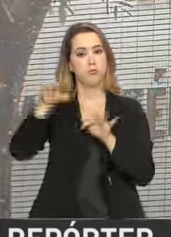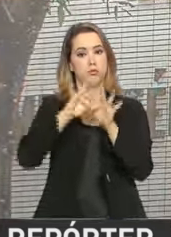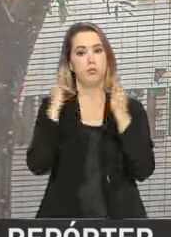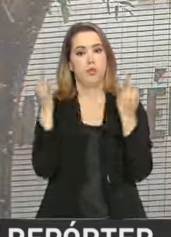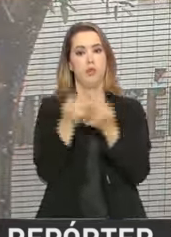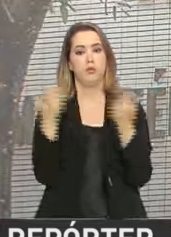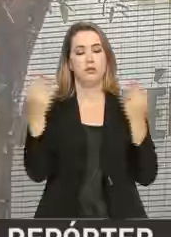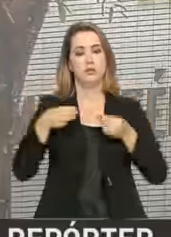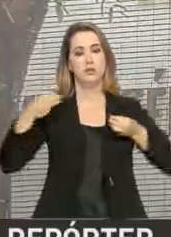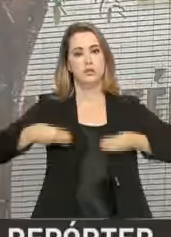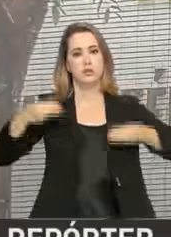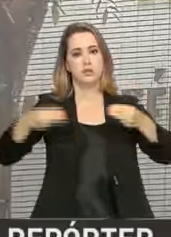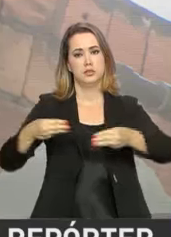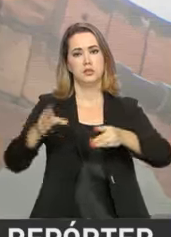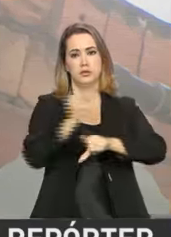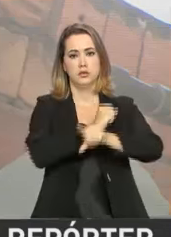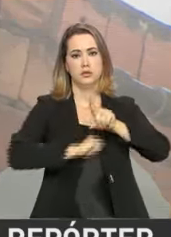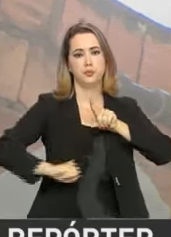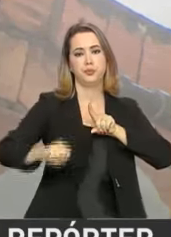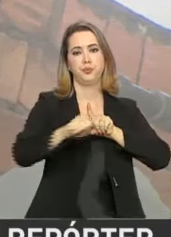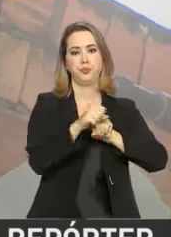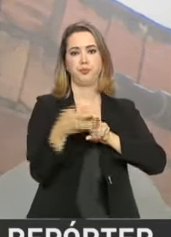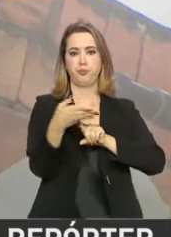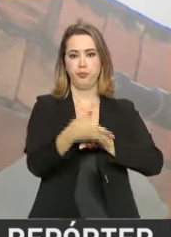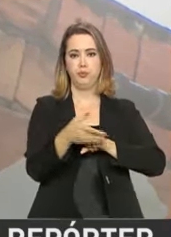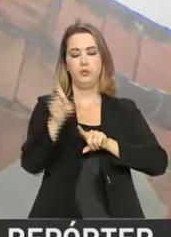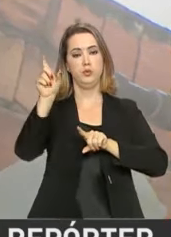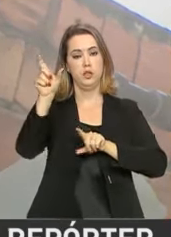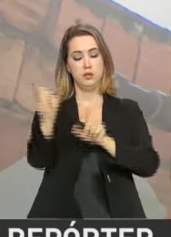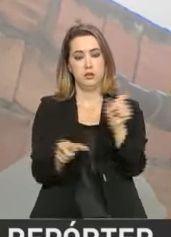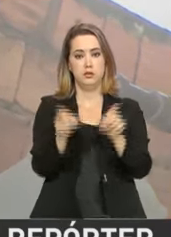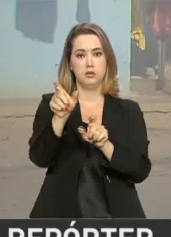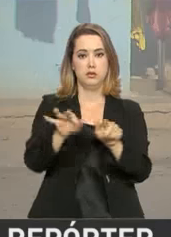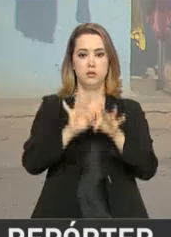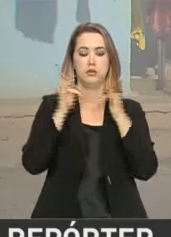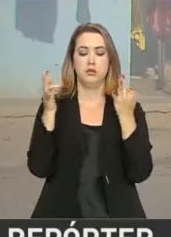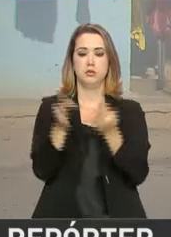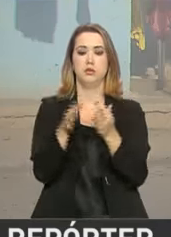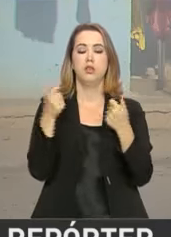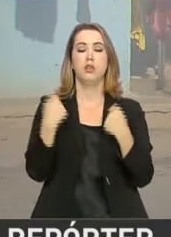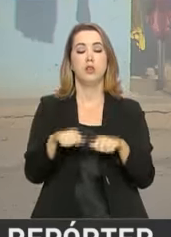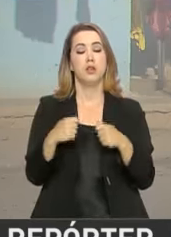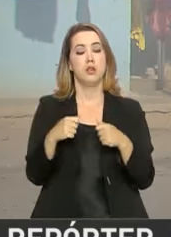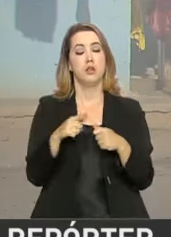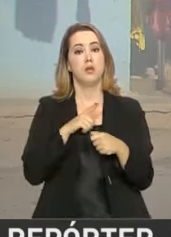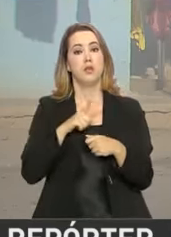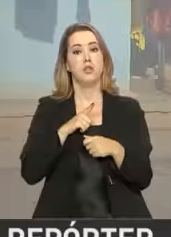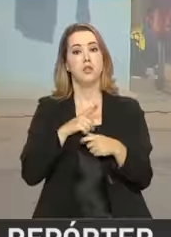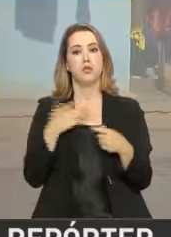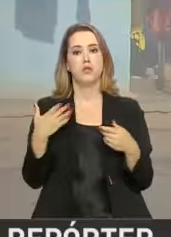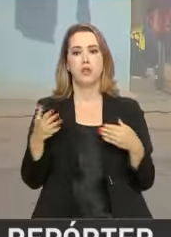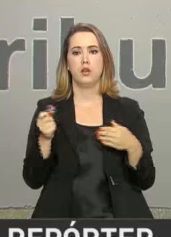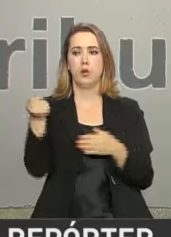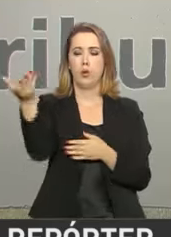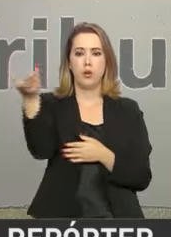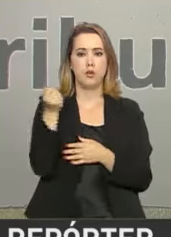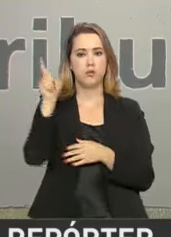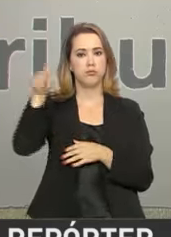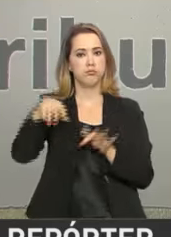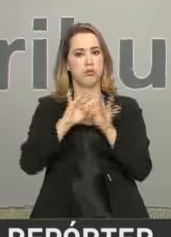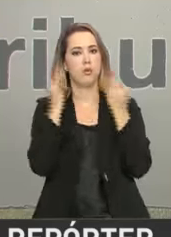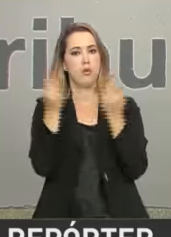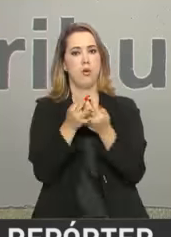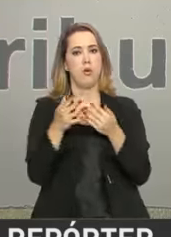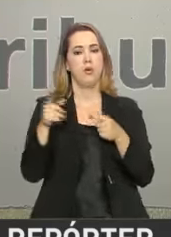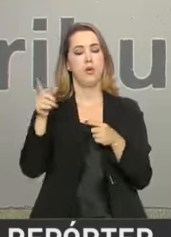Desenvolvimento Social e Agrário. Esses beneficiários do Bolsa Família tiveram repasse bloqueado após o